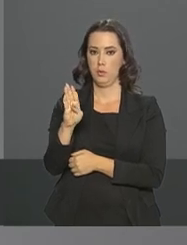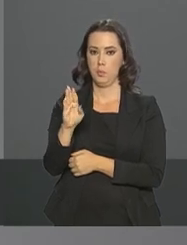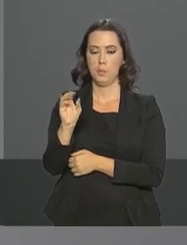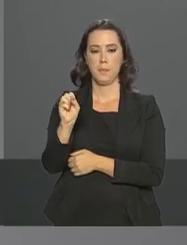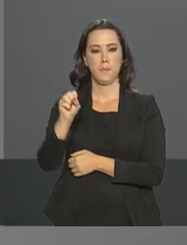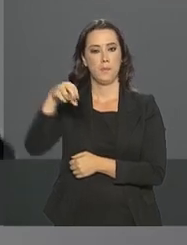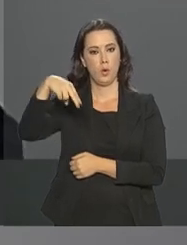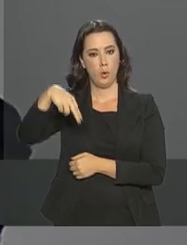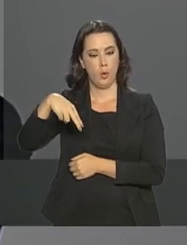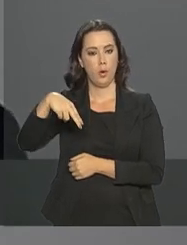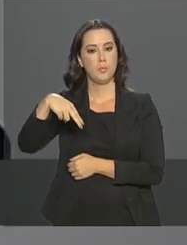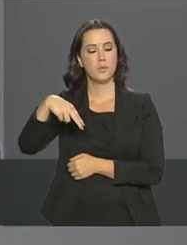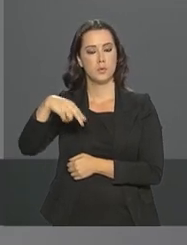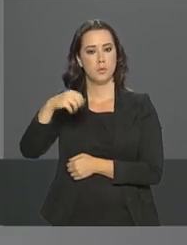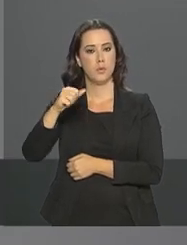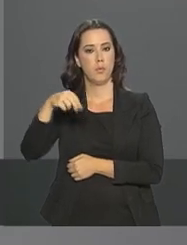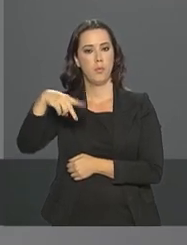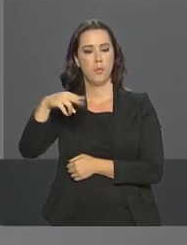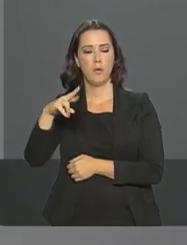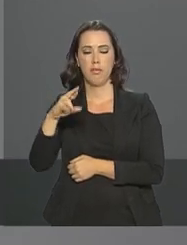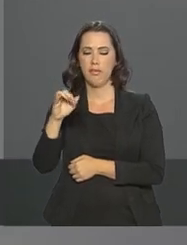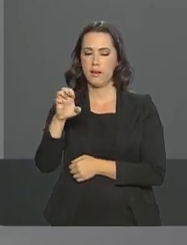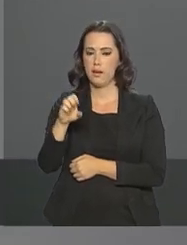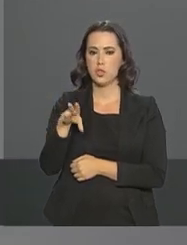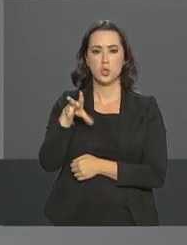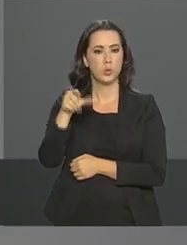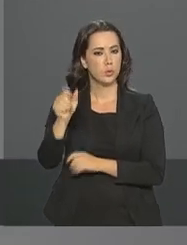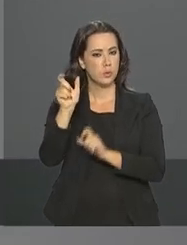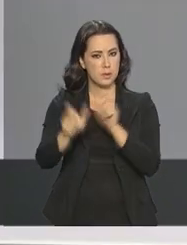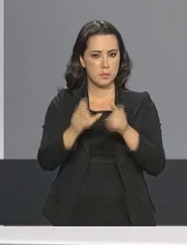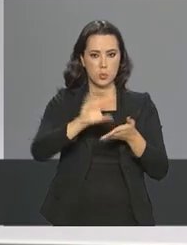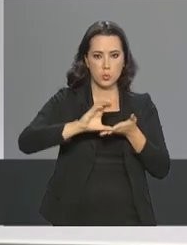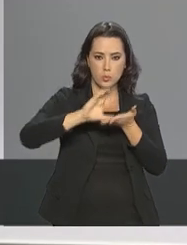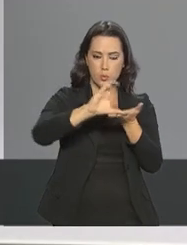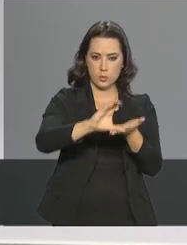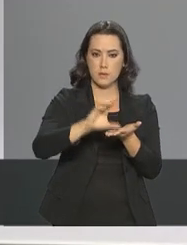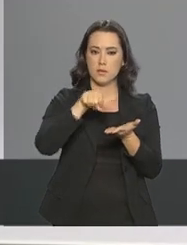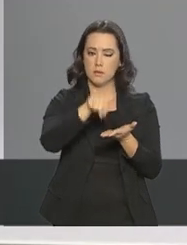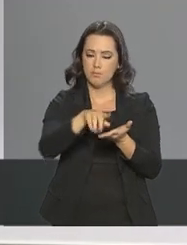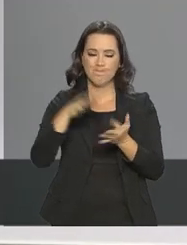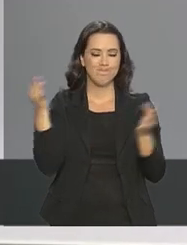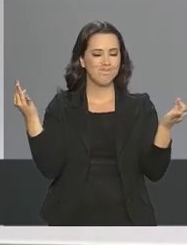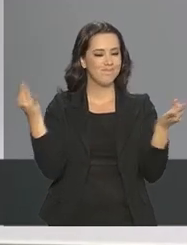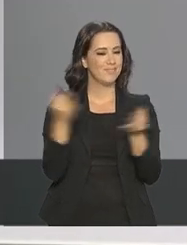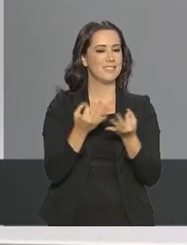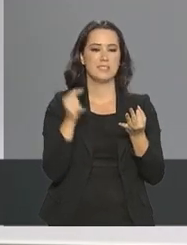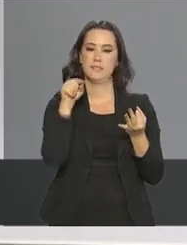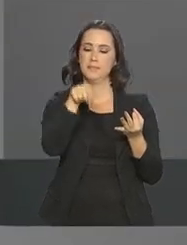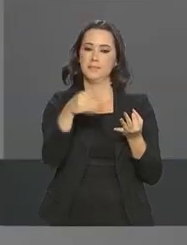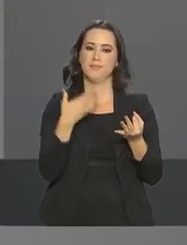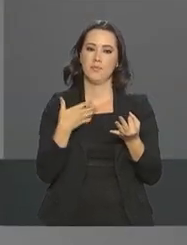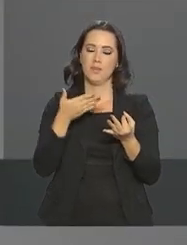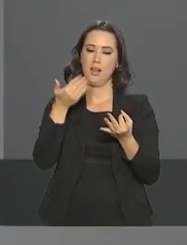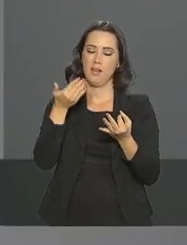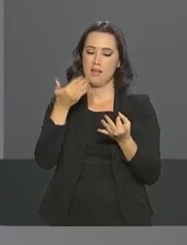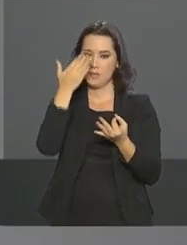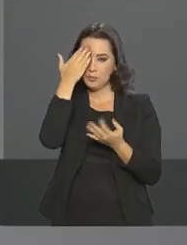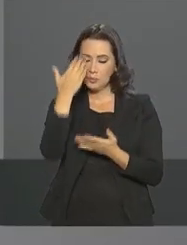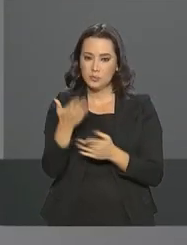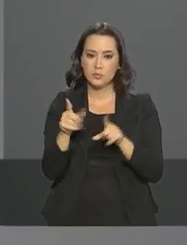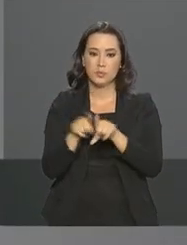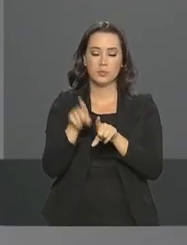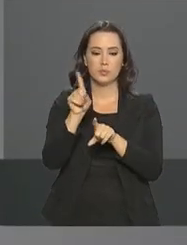todos os conselheiros pela extraordinária gentileza que